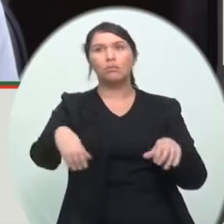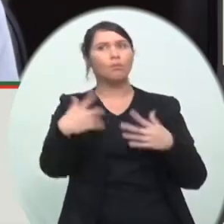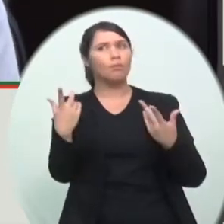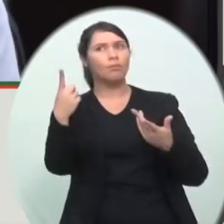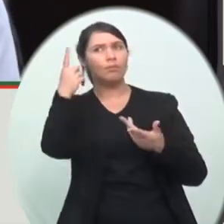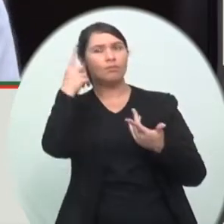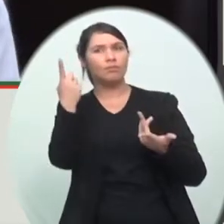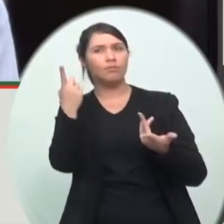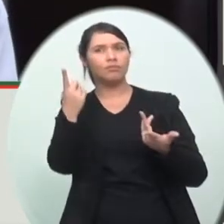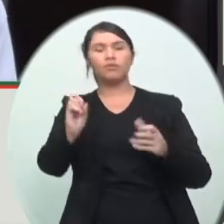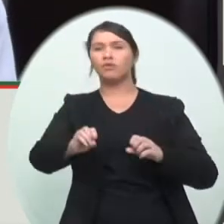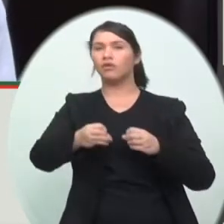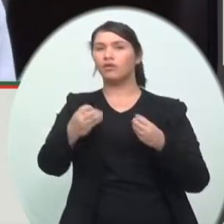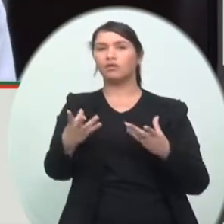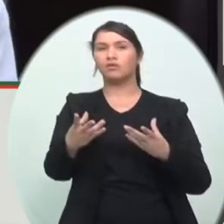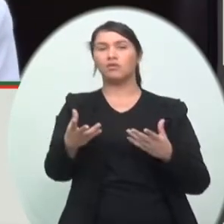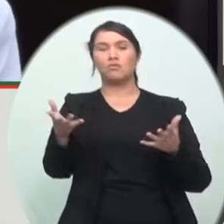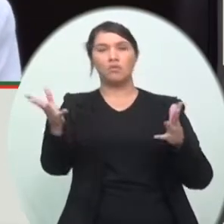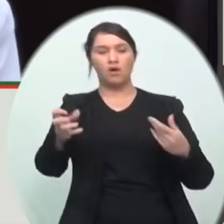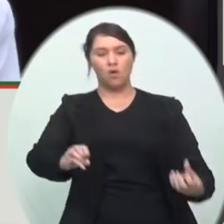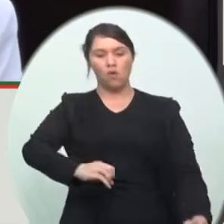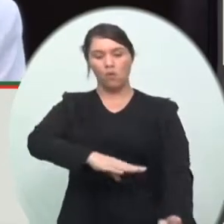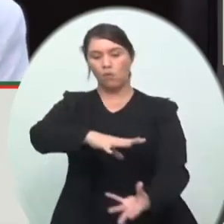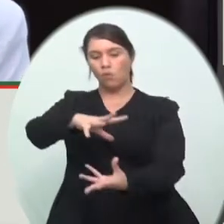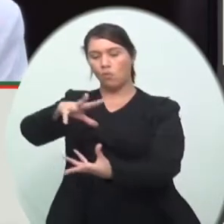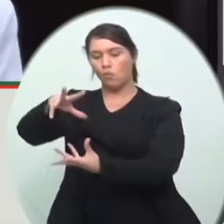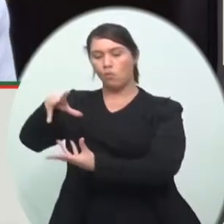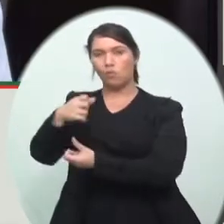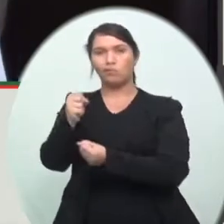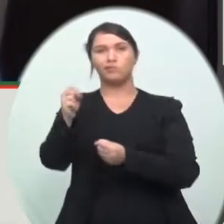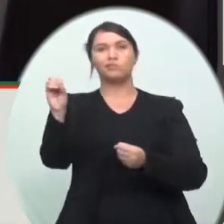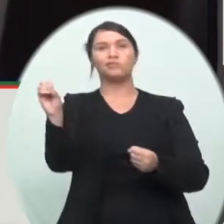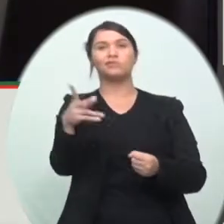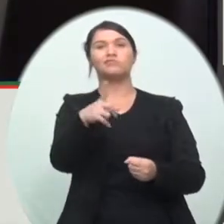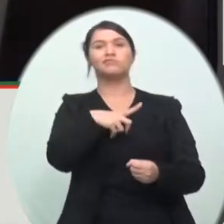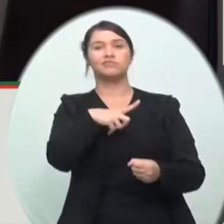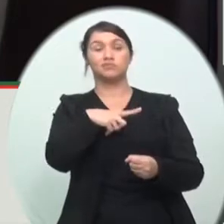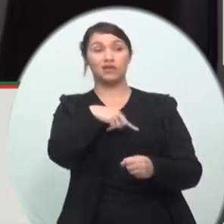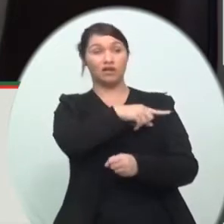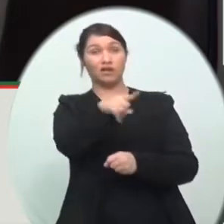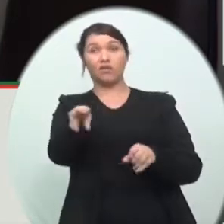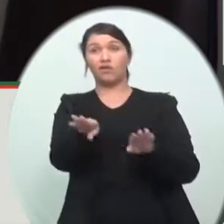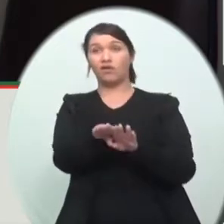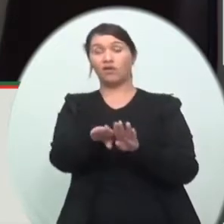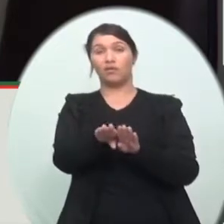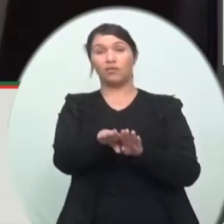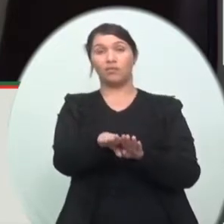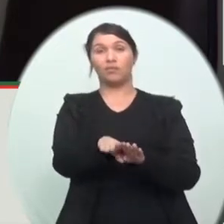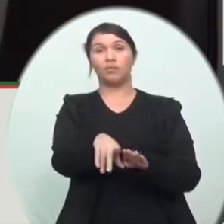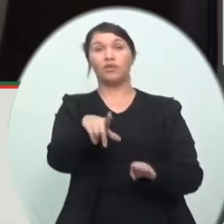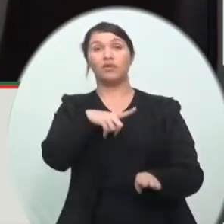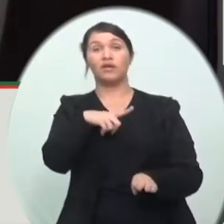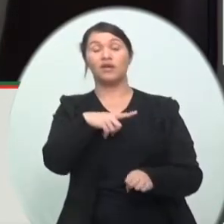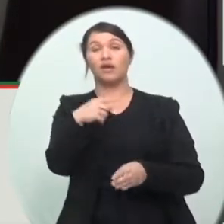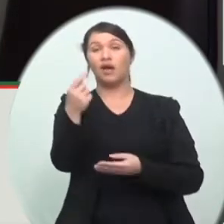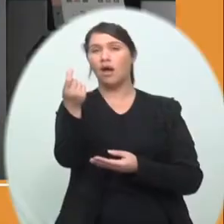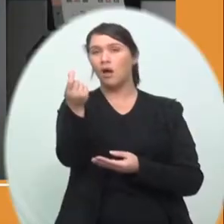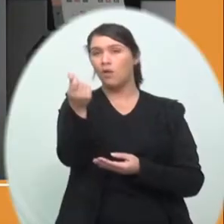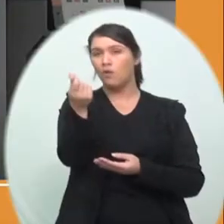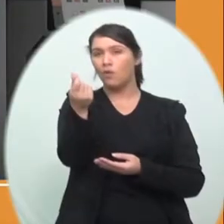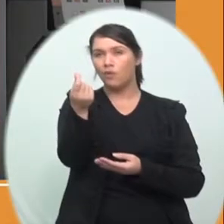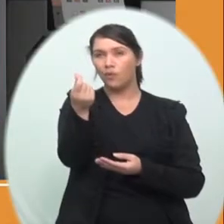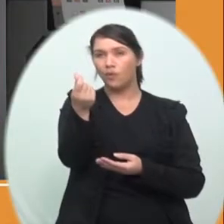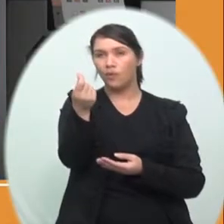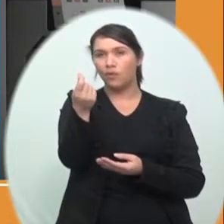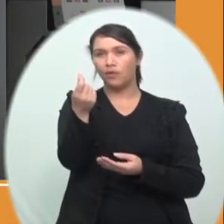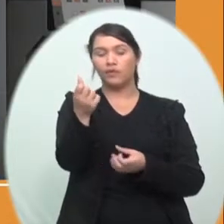novo mundo que está sendo construído a partir de agora. Bitcoin, vocês estão vendo ali, não é só uma moeda, uma criptomoeda, ou seja lá o